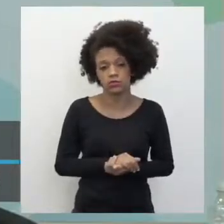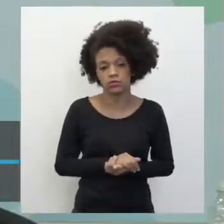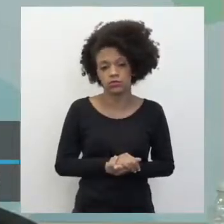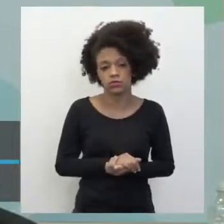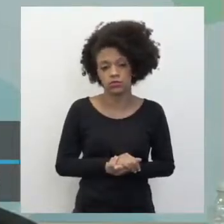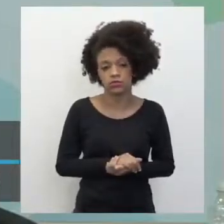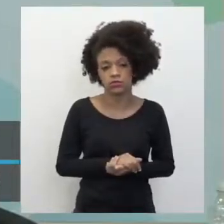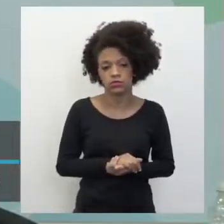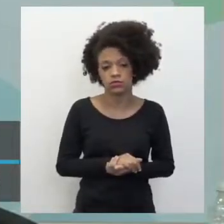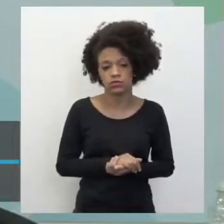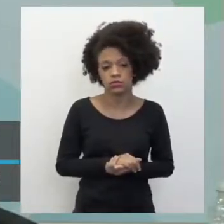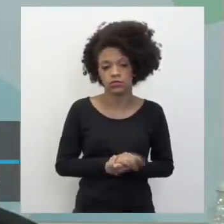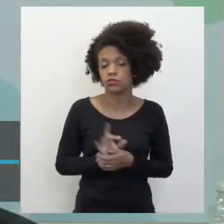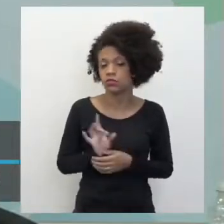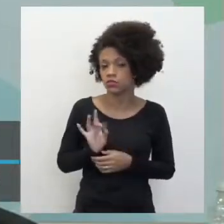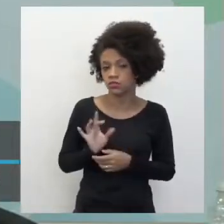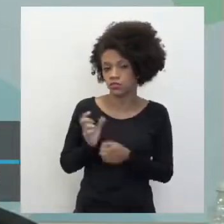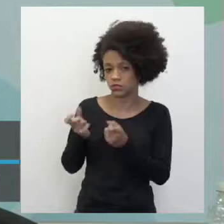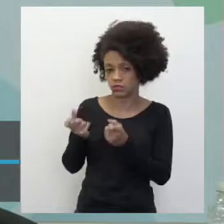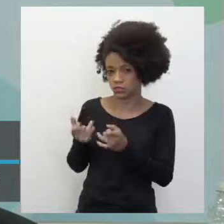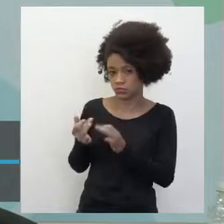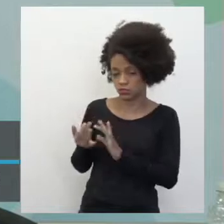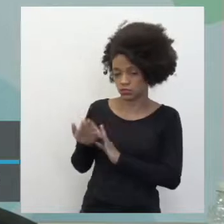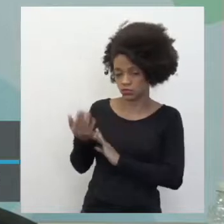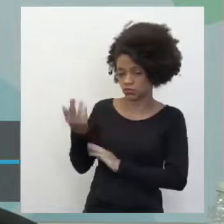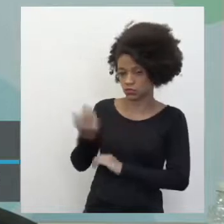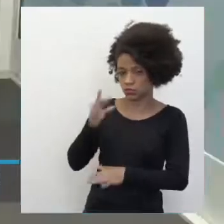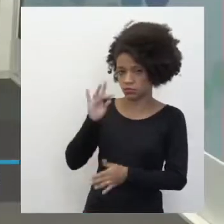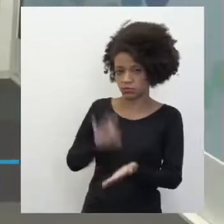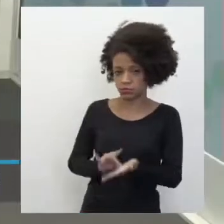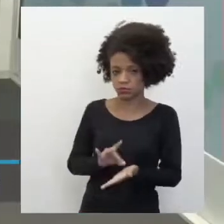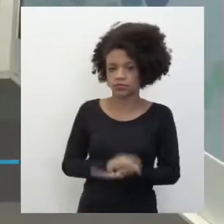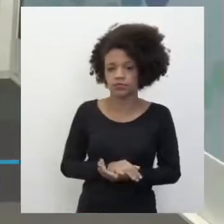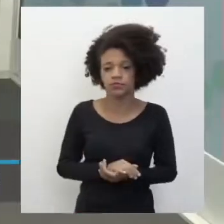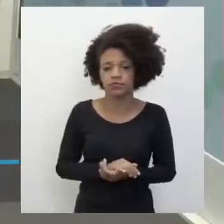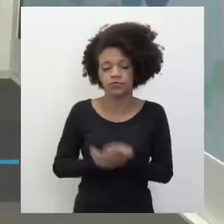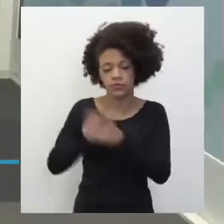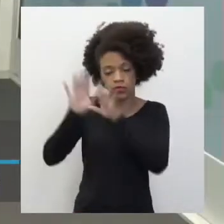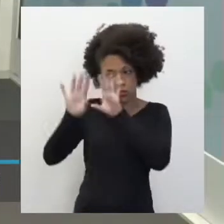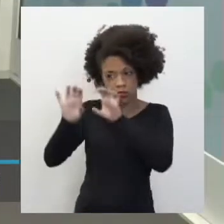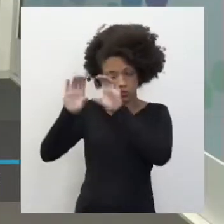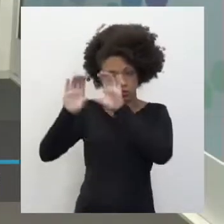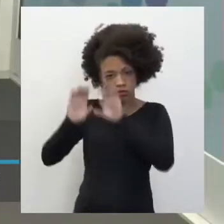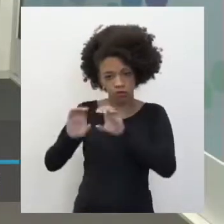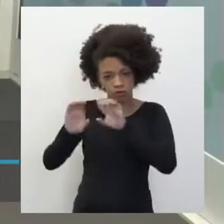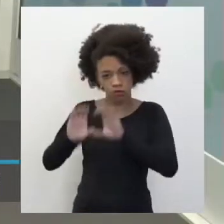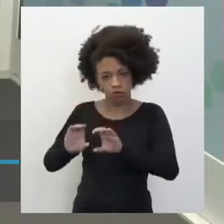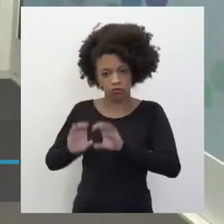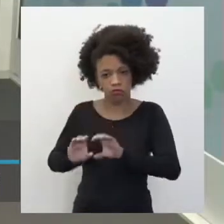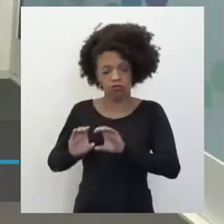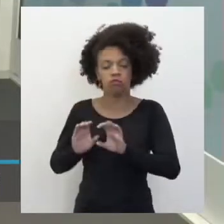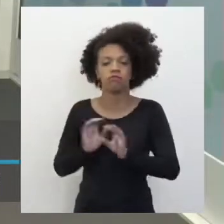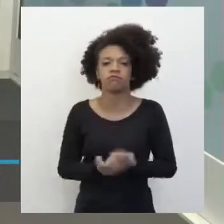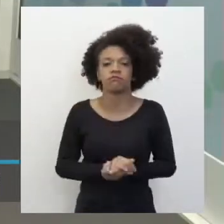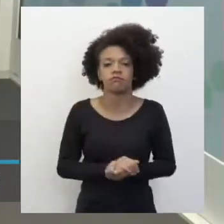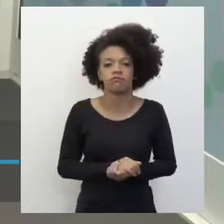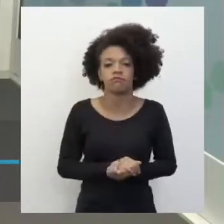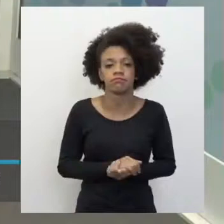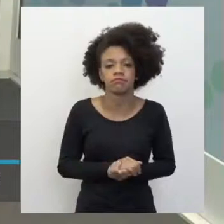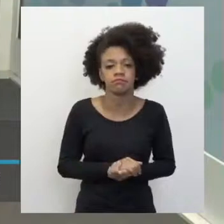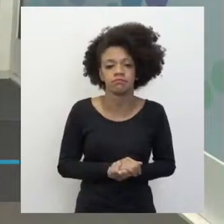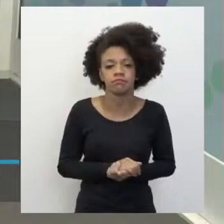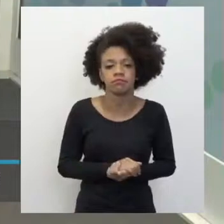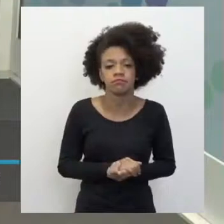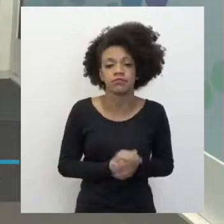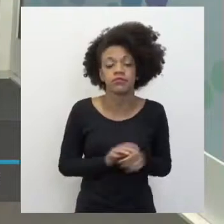Não, só está pontuando que ele está presente. O céu começou a cair no conto 2. Ok, vamos lá. A